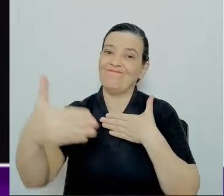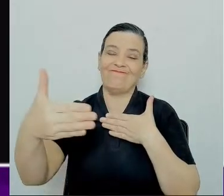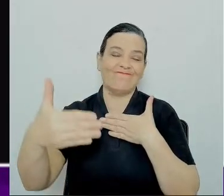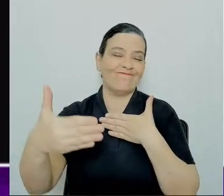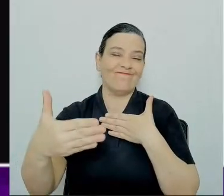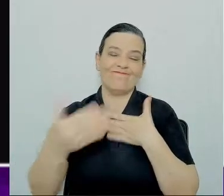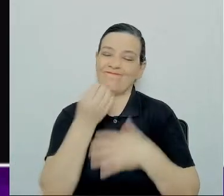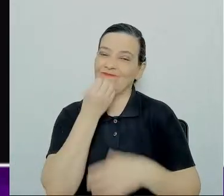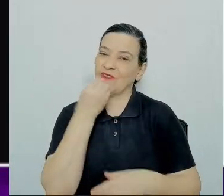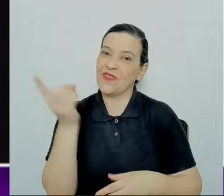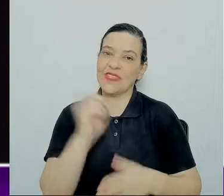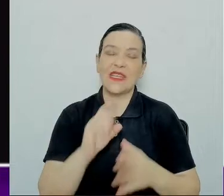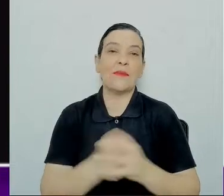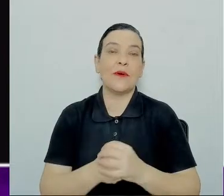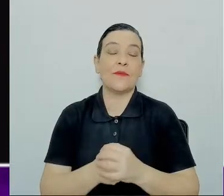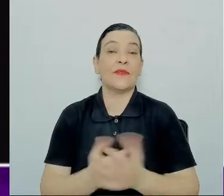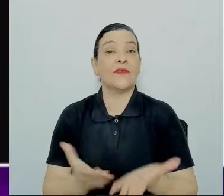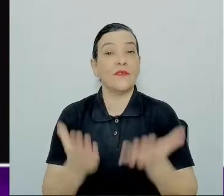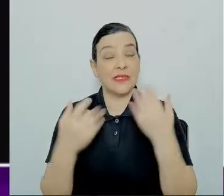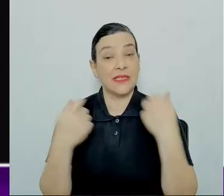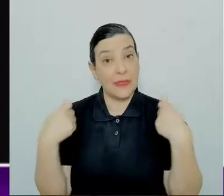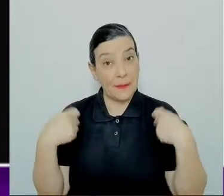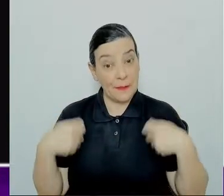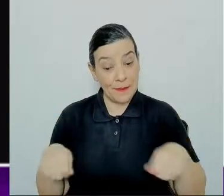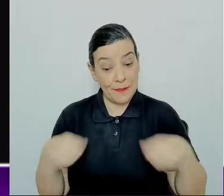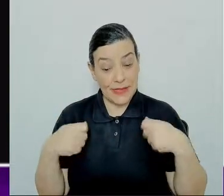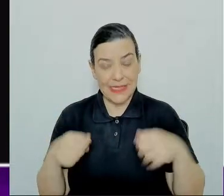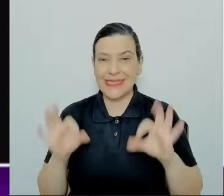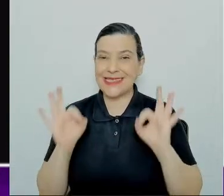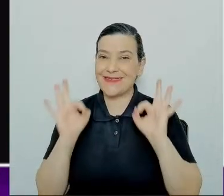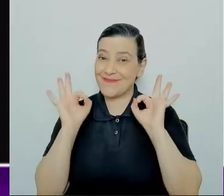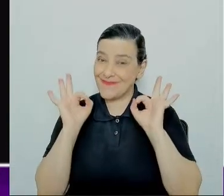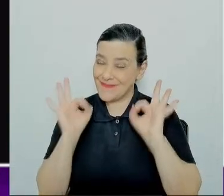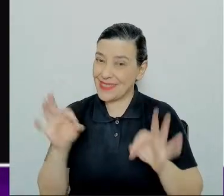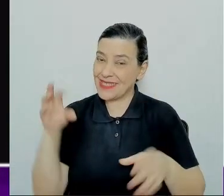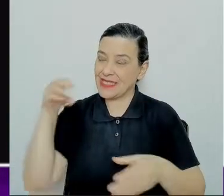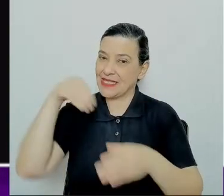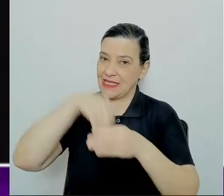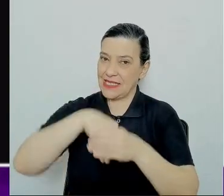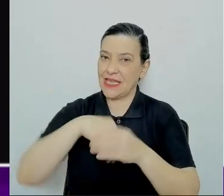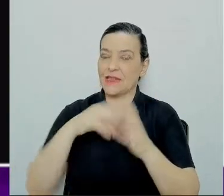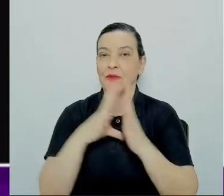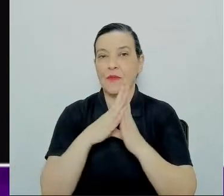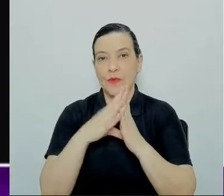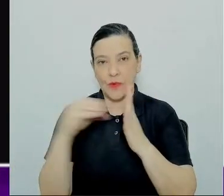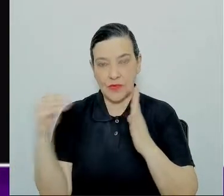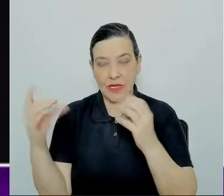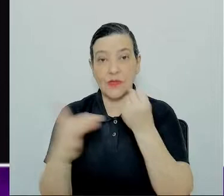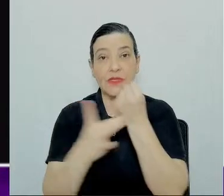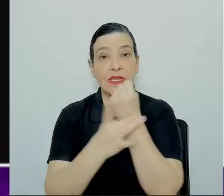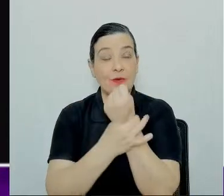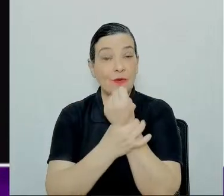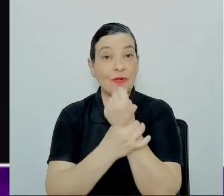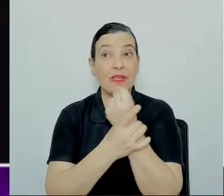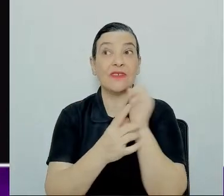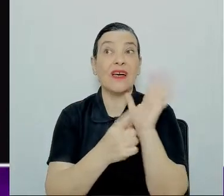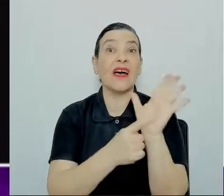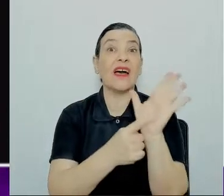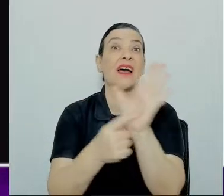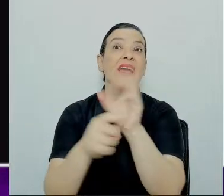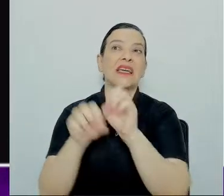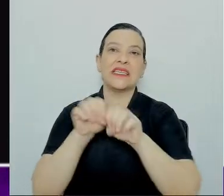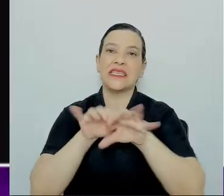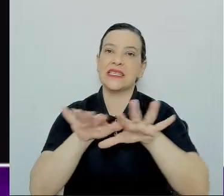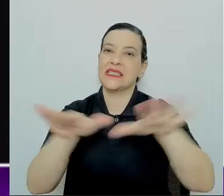suficiente. Então, você precisa garantir isso dentro do seu modelo de segurança e não expor, né, as